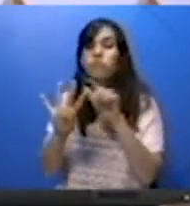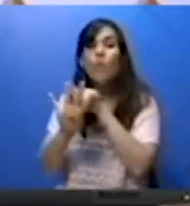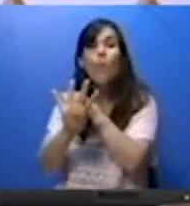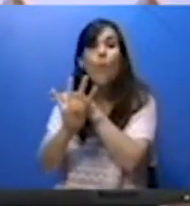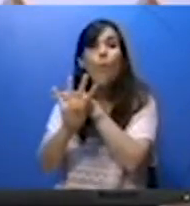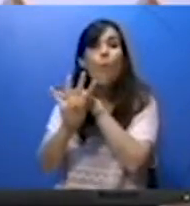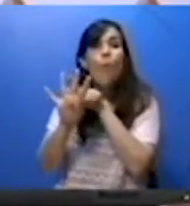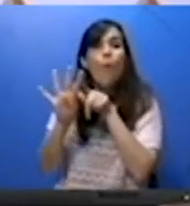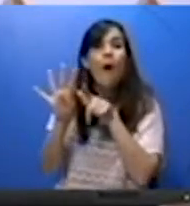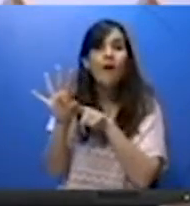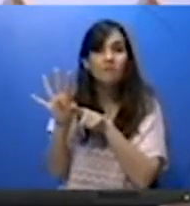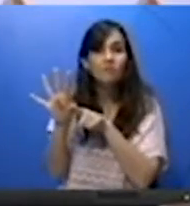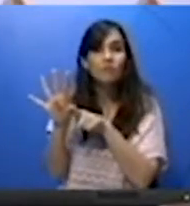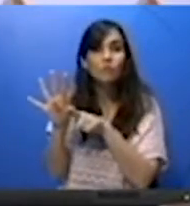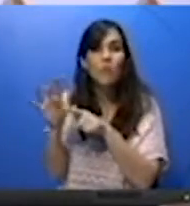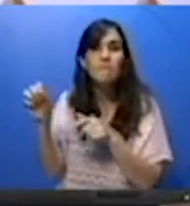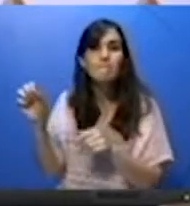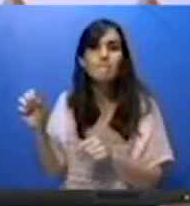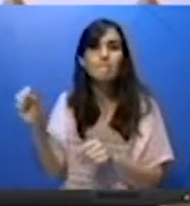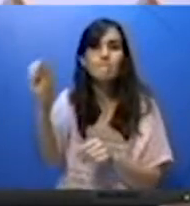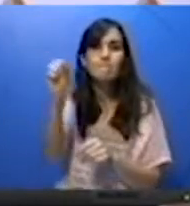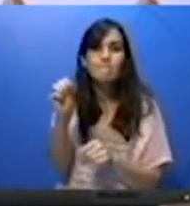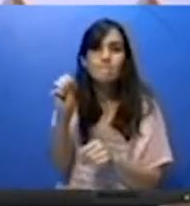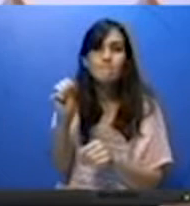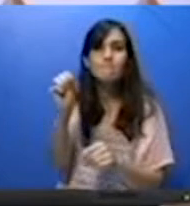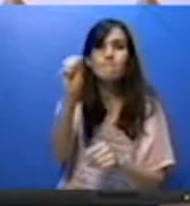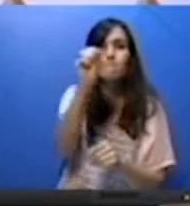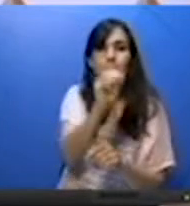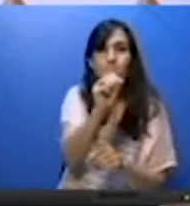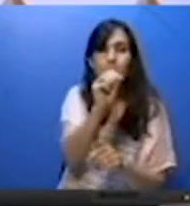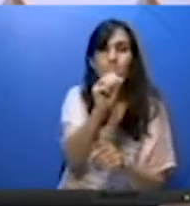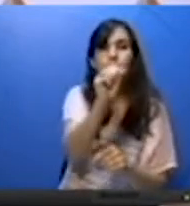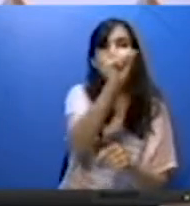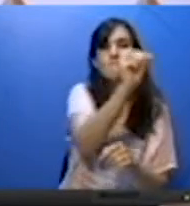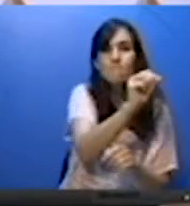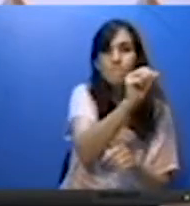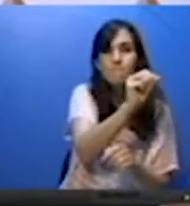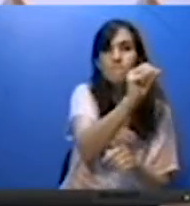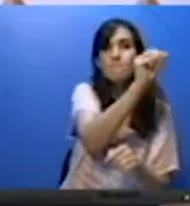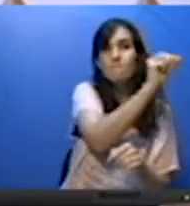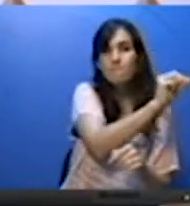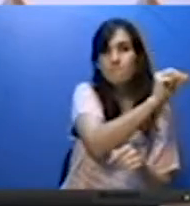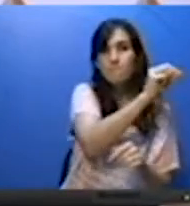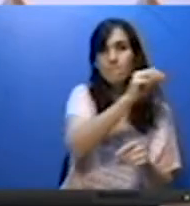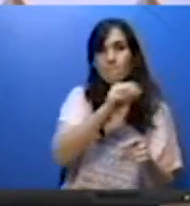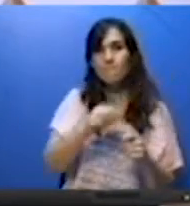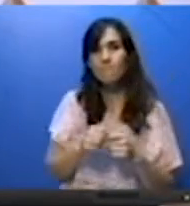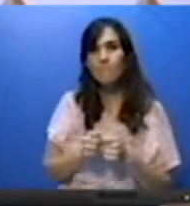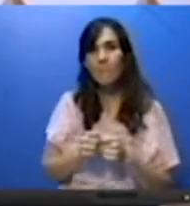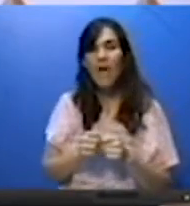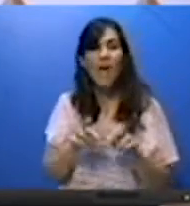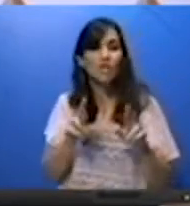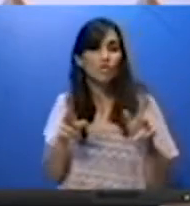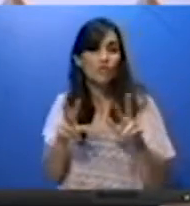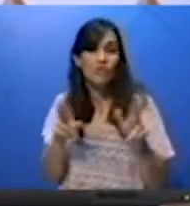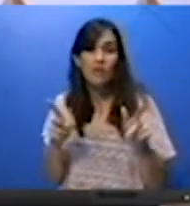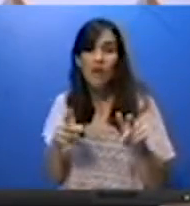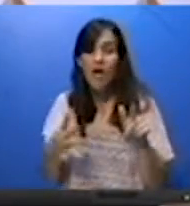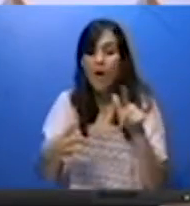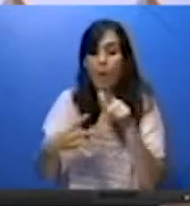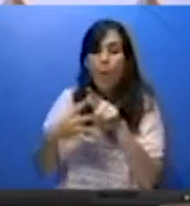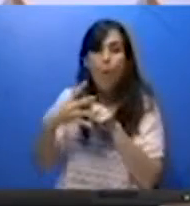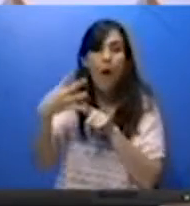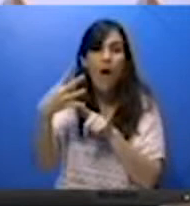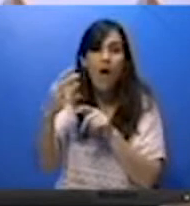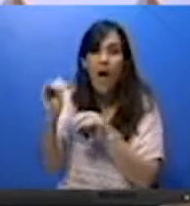1234 esse é o resultado da nossa conta no são paulo diferença não é quatro pernas a mais